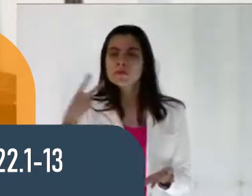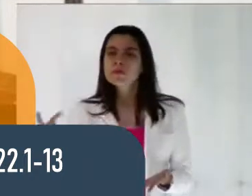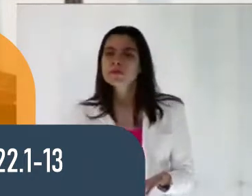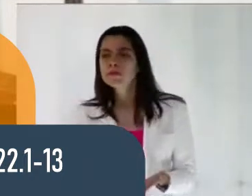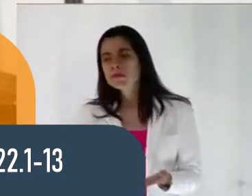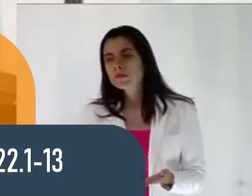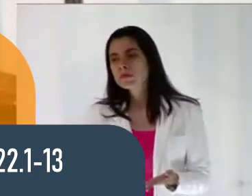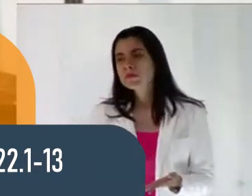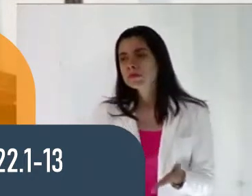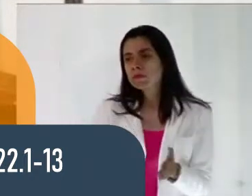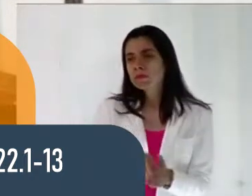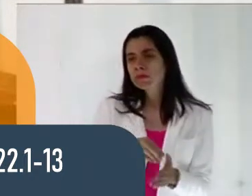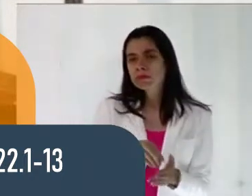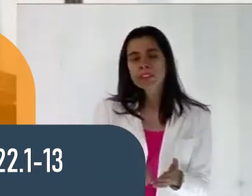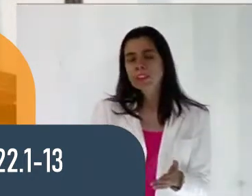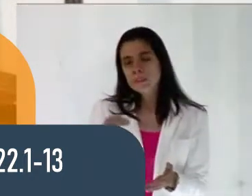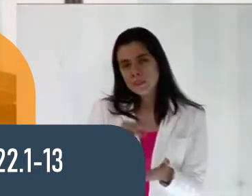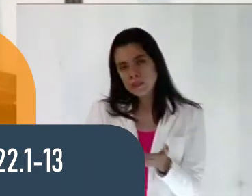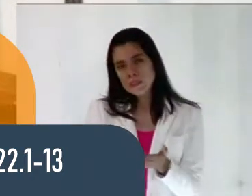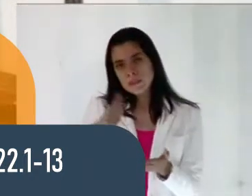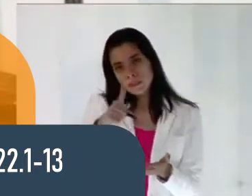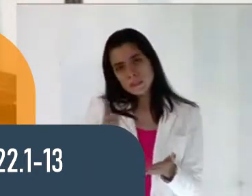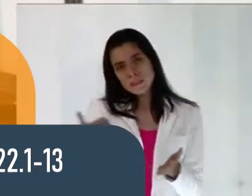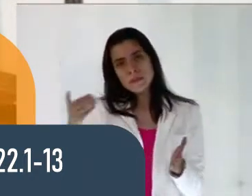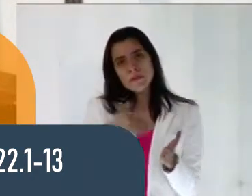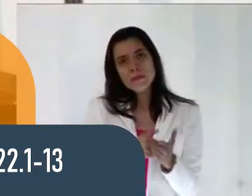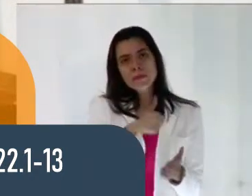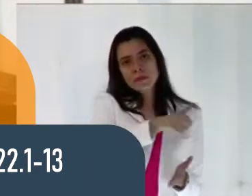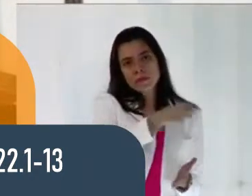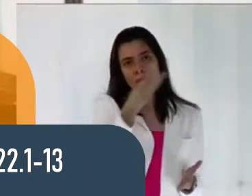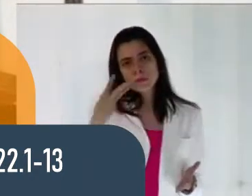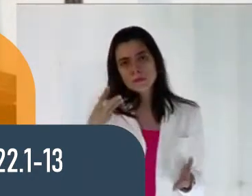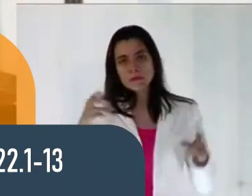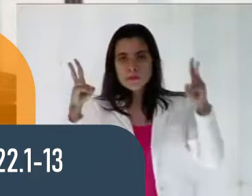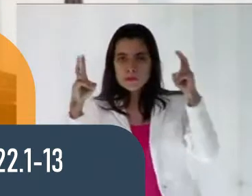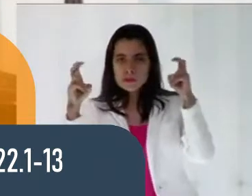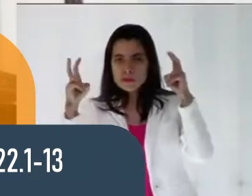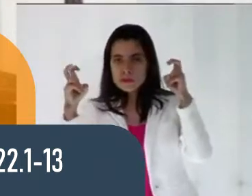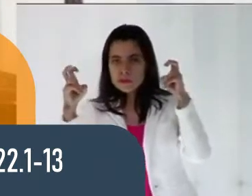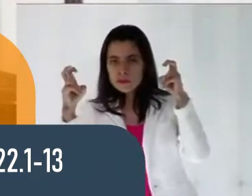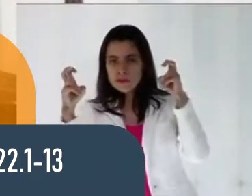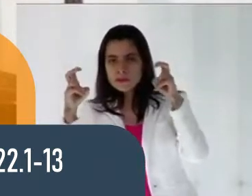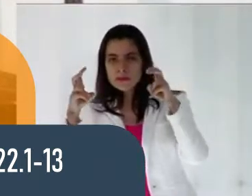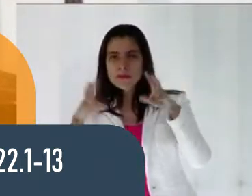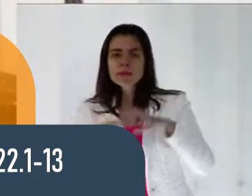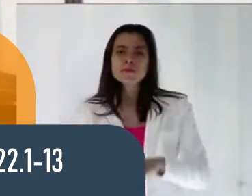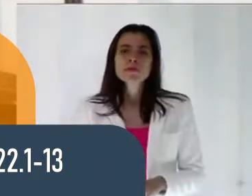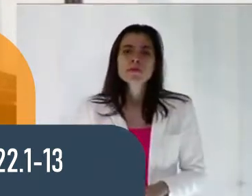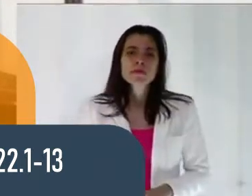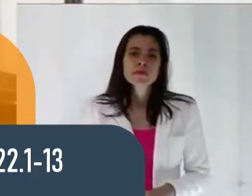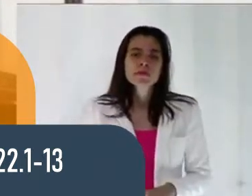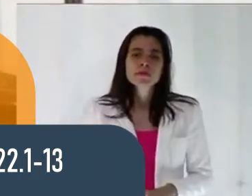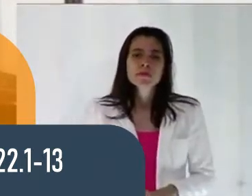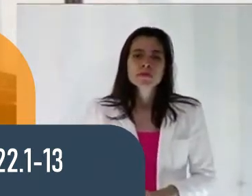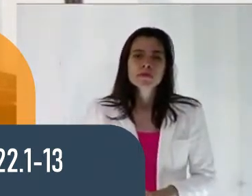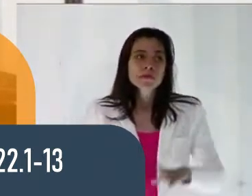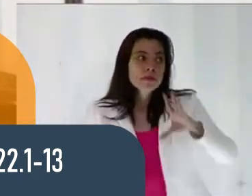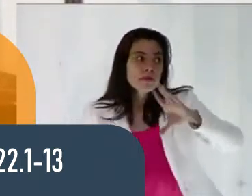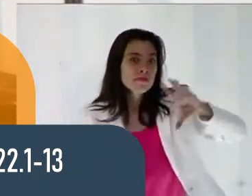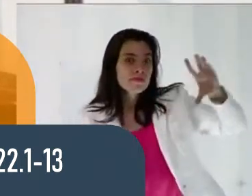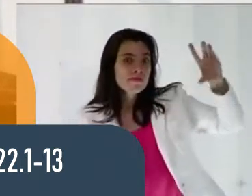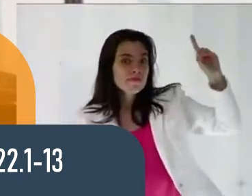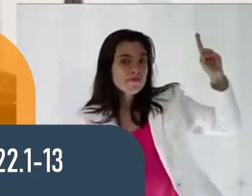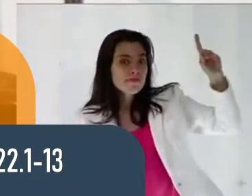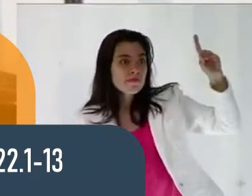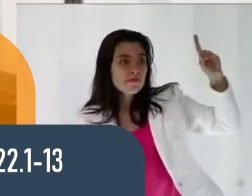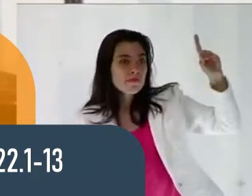22, de 1 a 13. O tema da mensagem nessa noite é: Deus